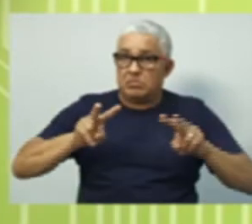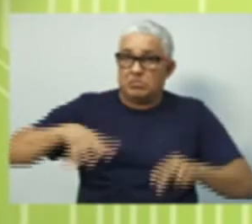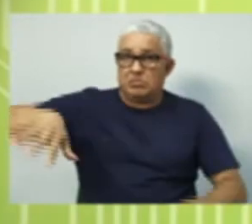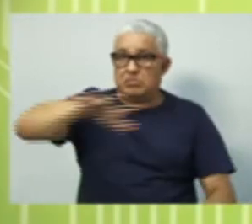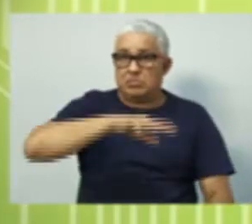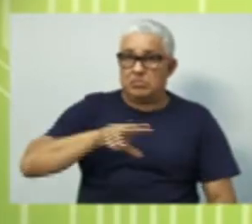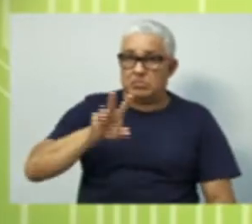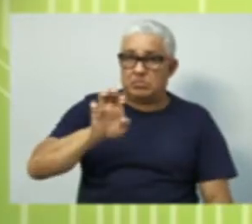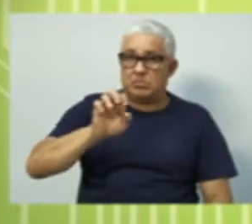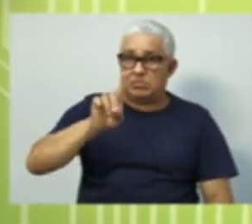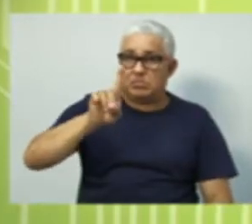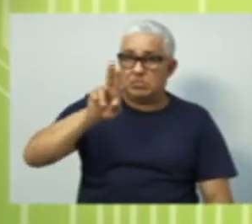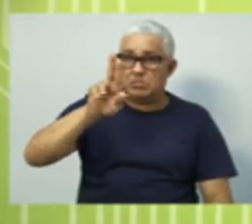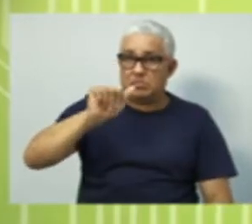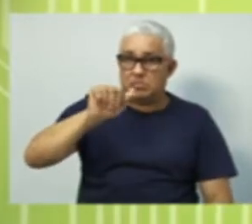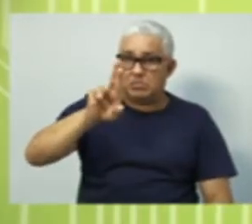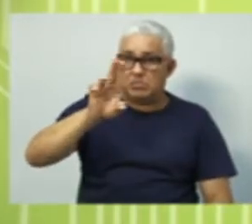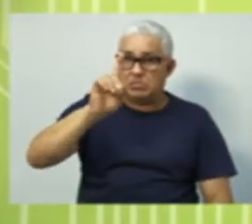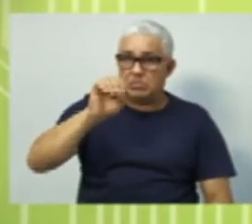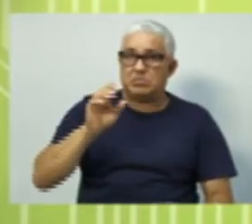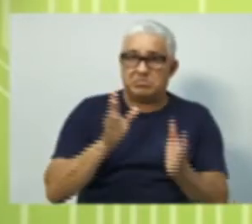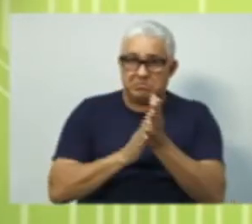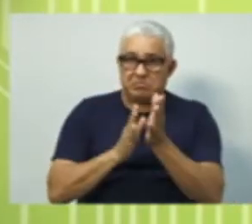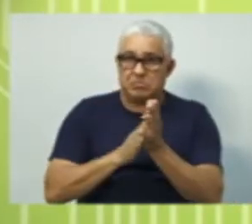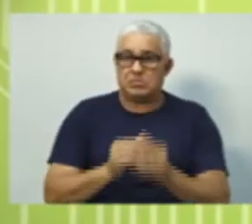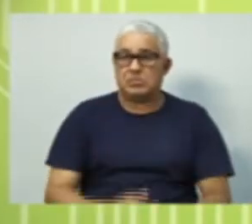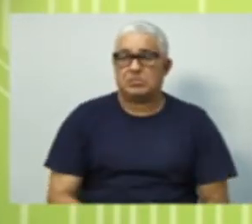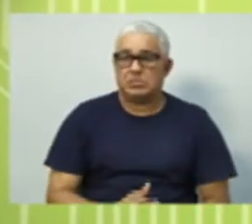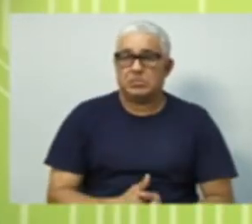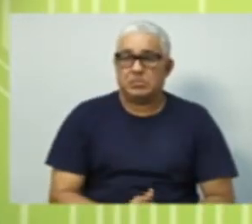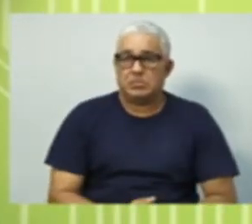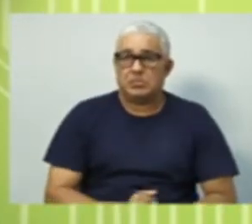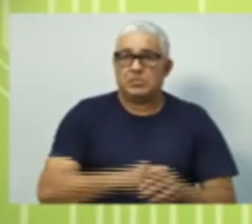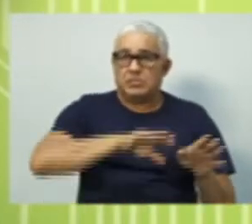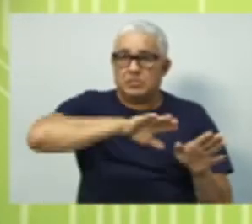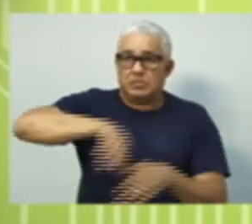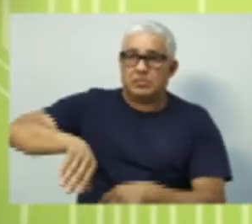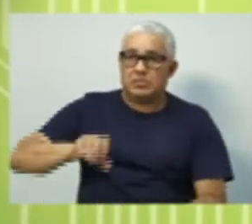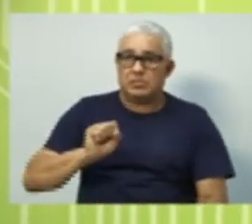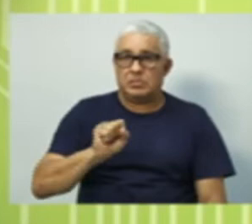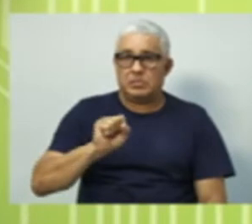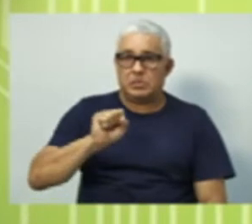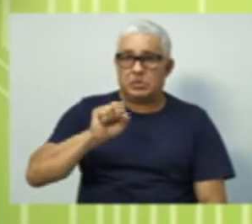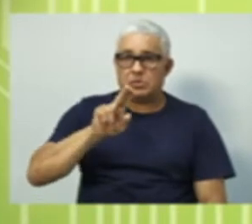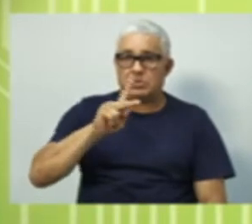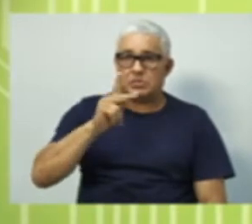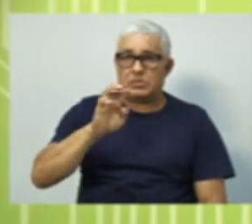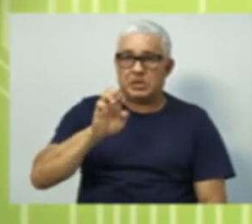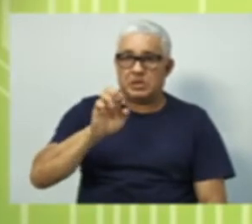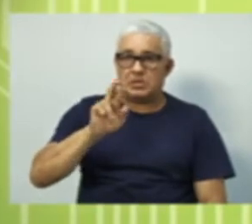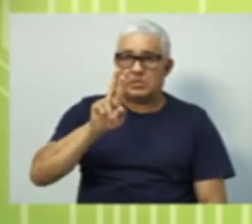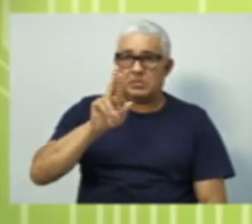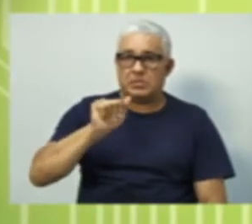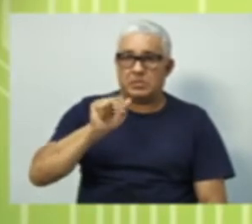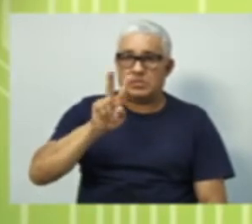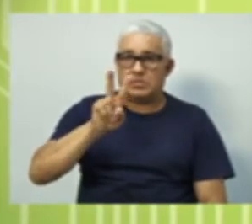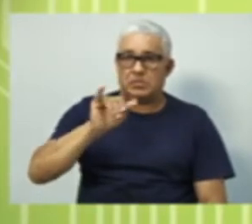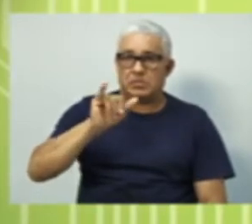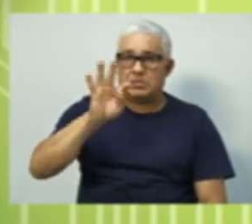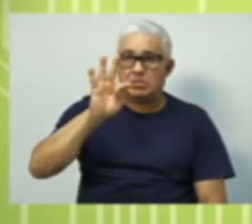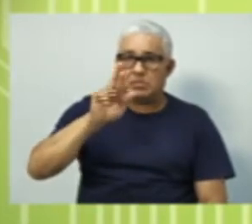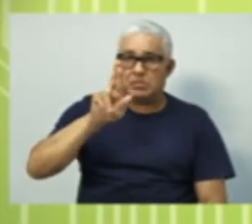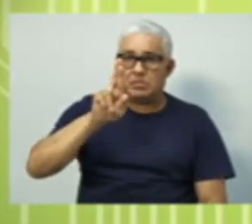combustível. Então são coisas que você tem que prever. Outro detalhe, você adquirir um veículo, qual é a sua tendência? Final de